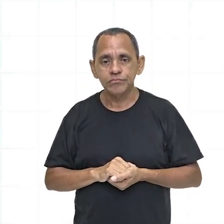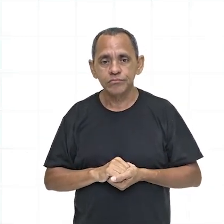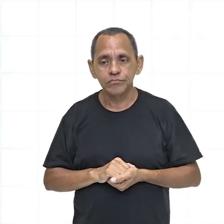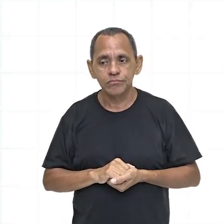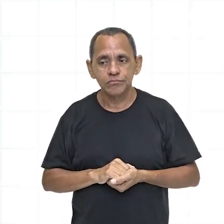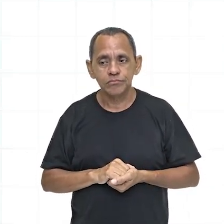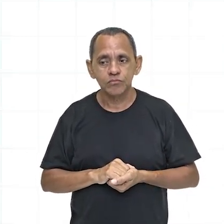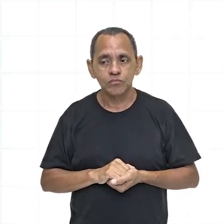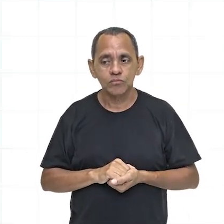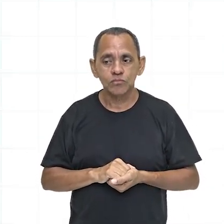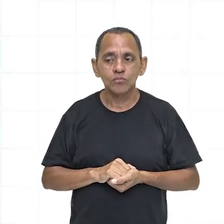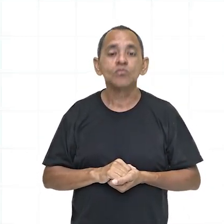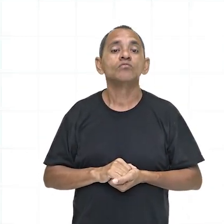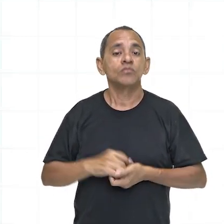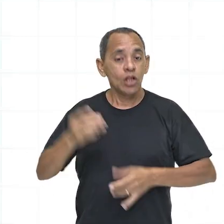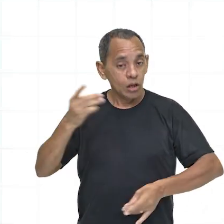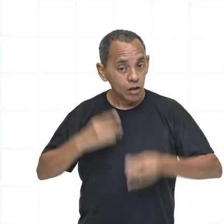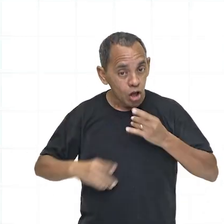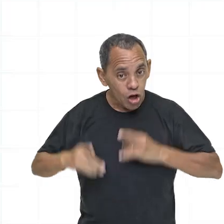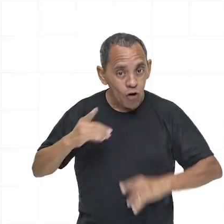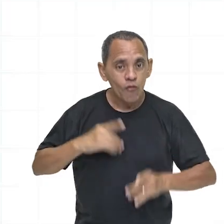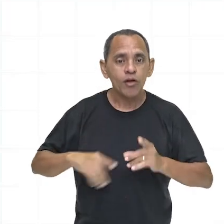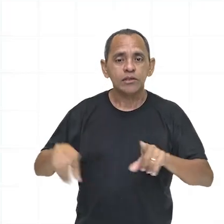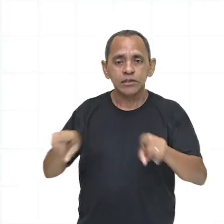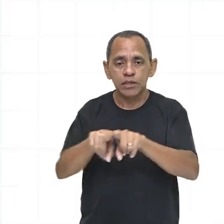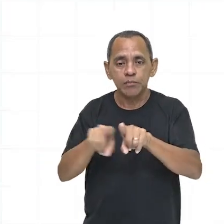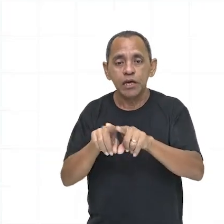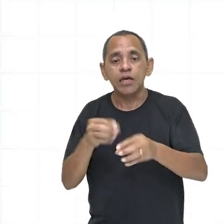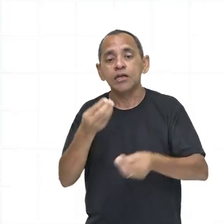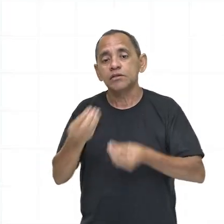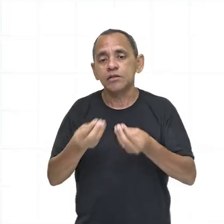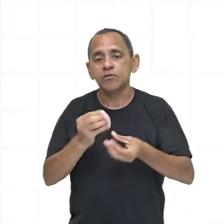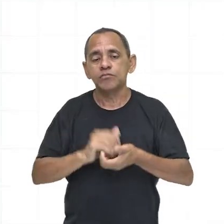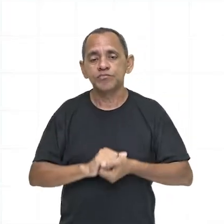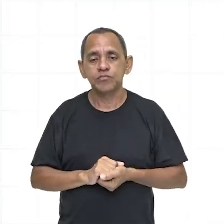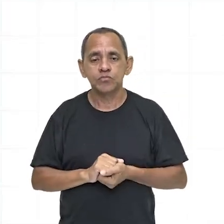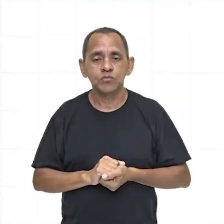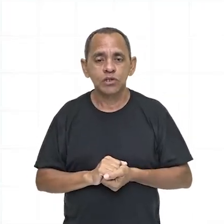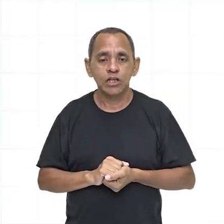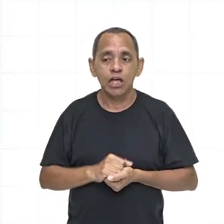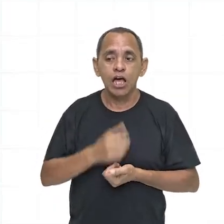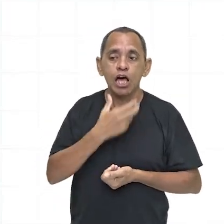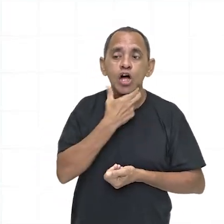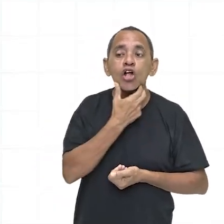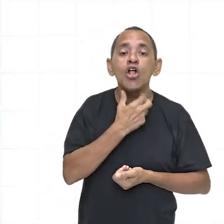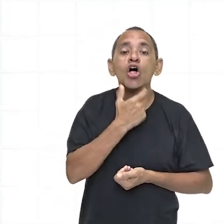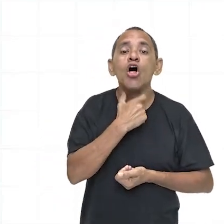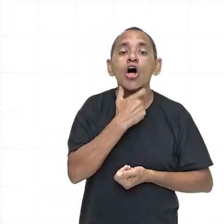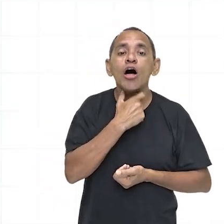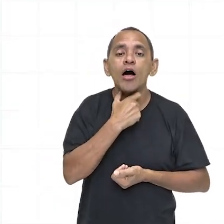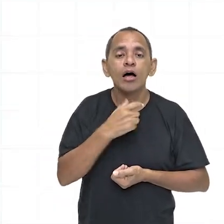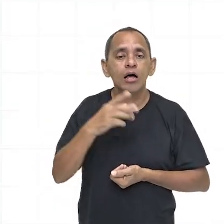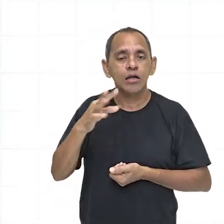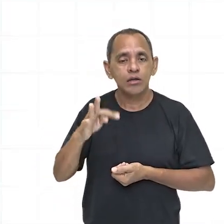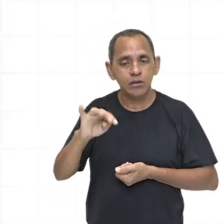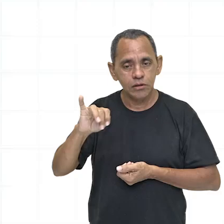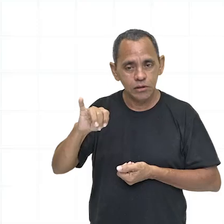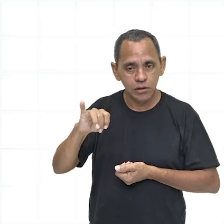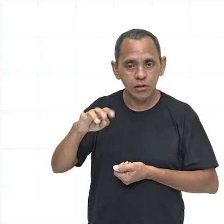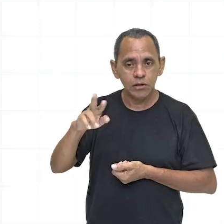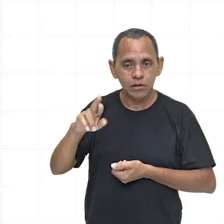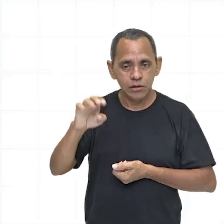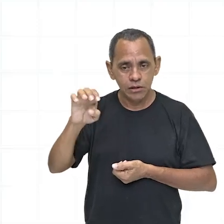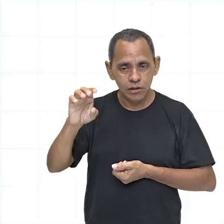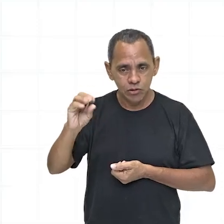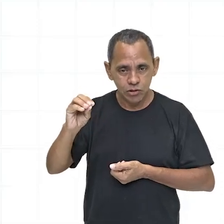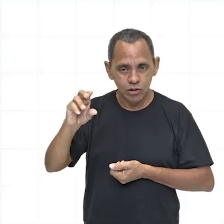não é o nosso foco. Temos também aqui a glândula tireoide, né? Ou tireoide, que fica localizado nessa região